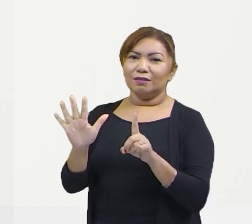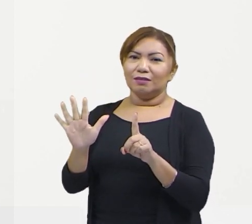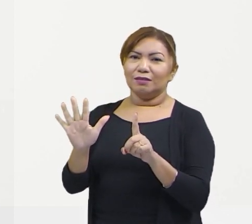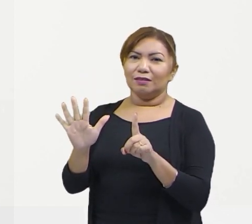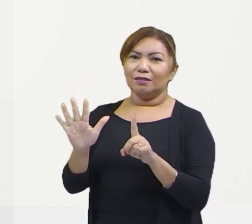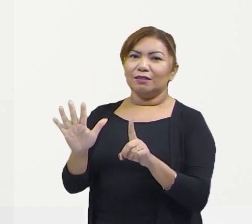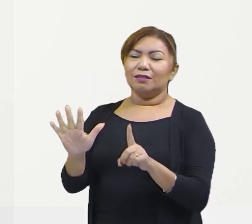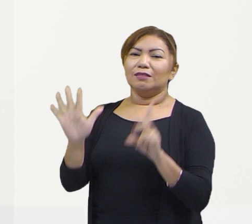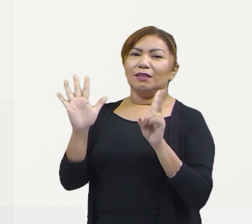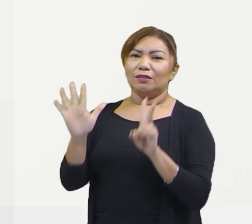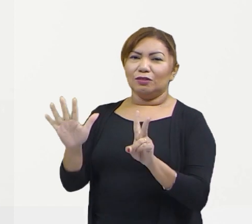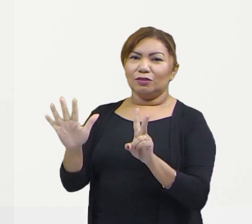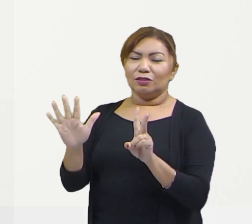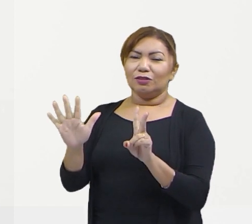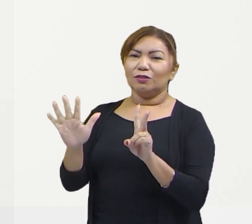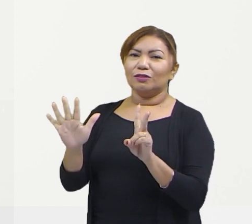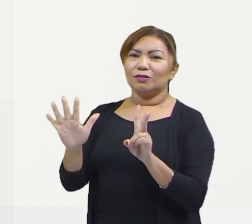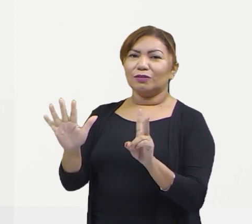4, 5, 6 indiozinhos.